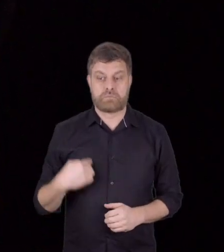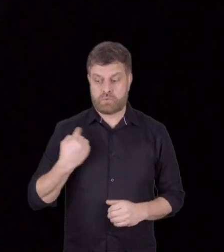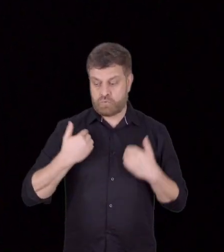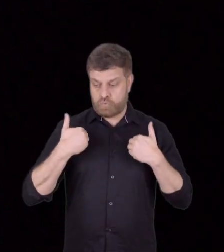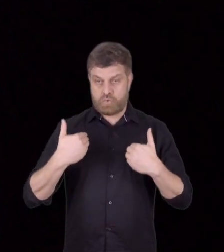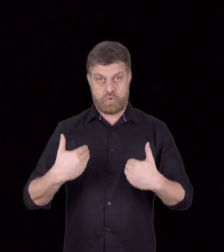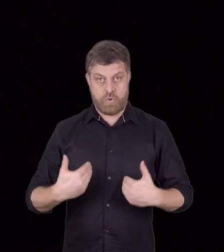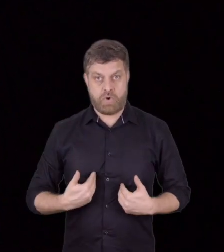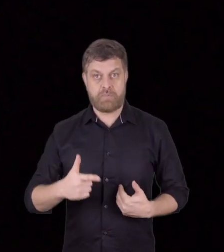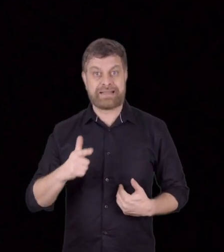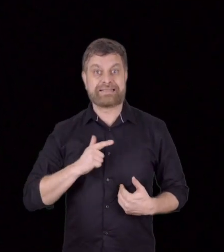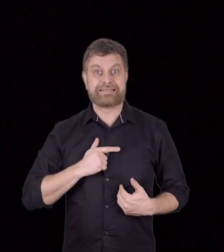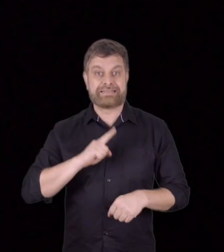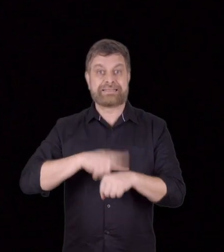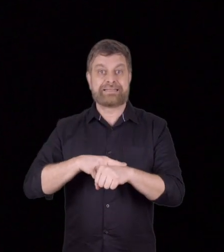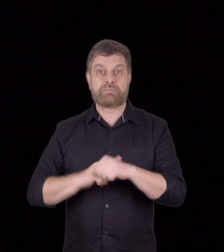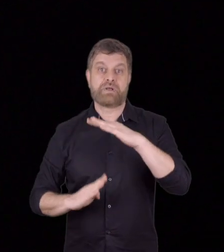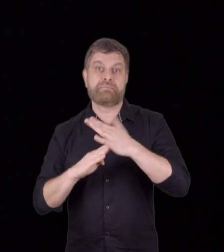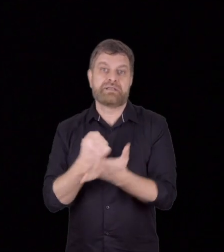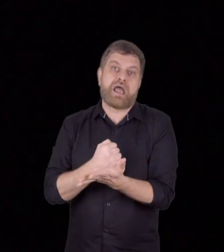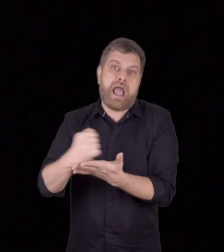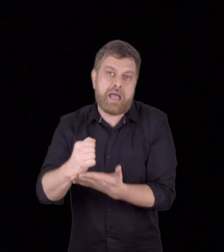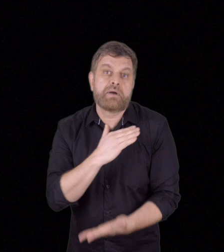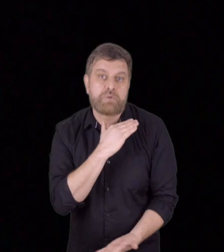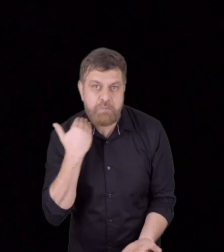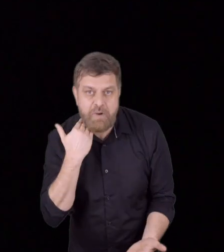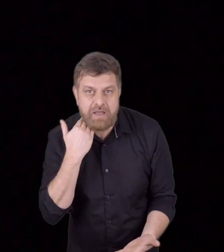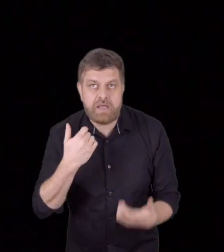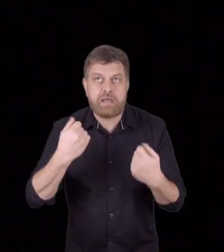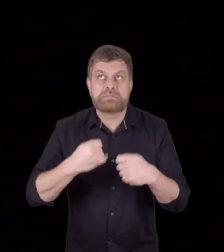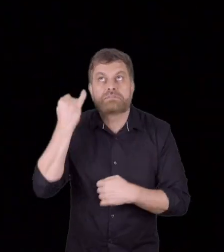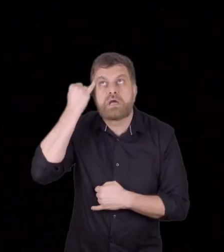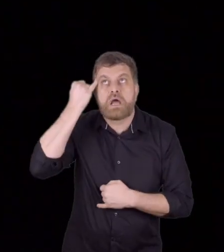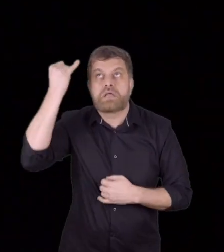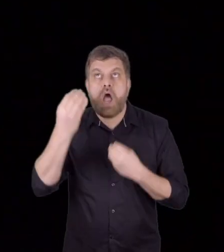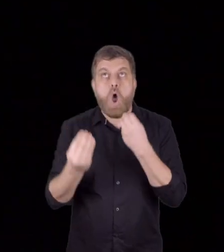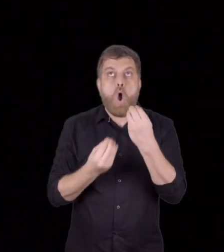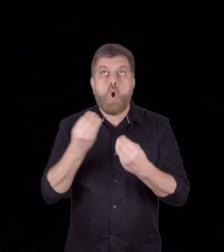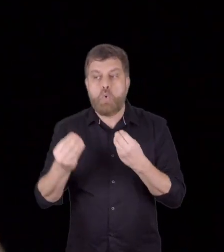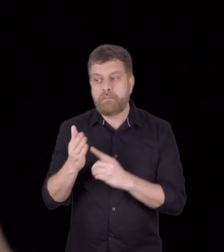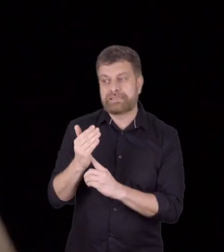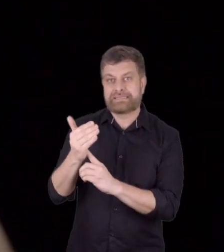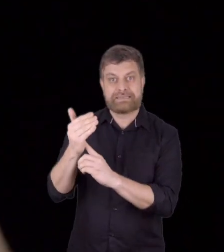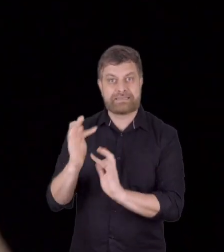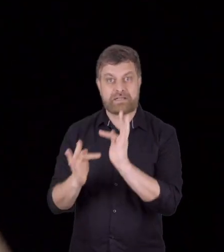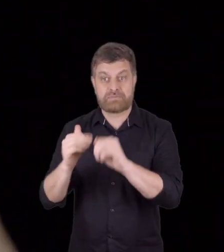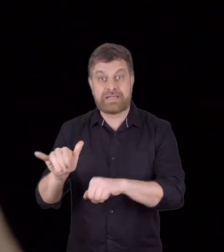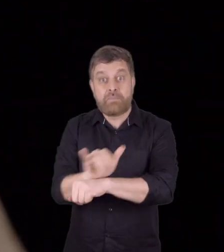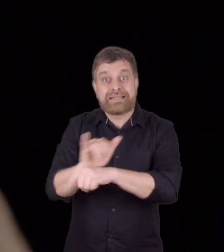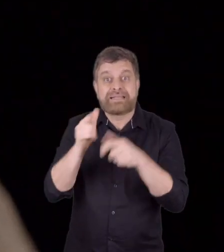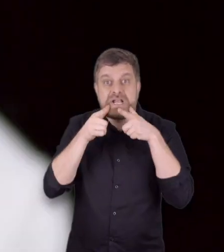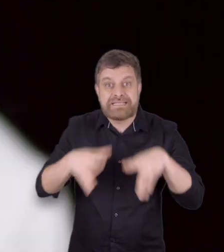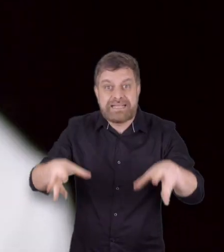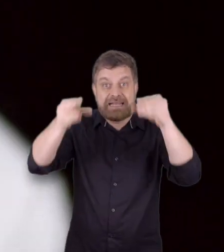nosso corpo é mortal. Então, era preciso inventar uma nova tecnologia de linguagem